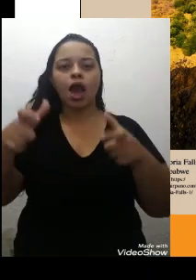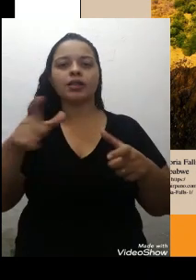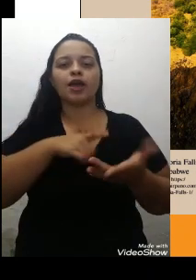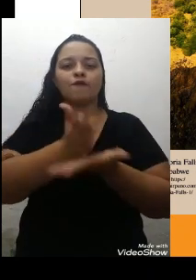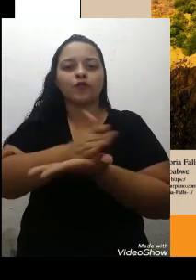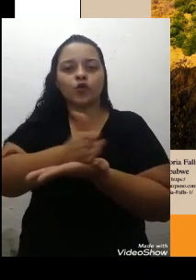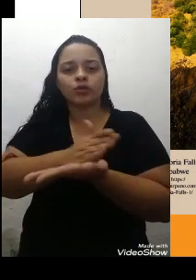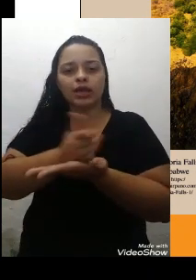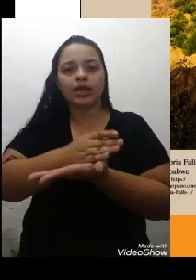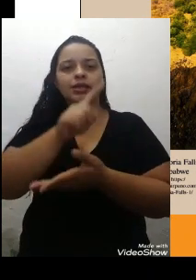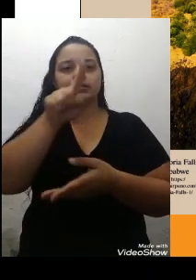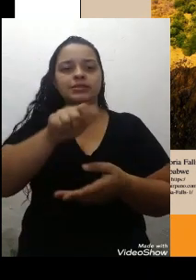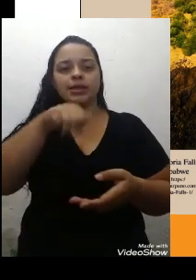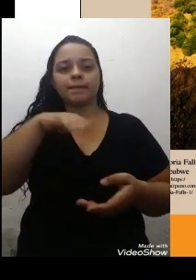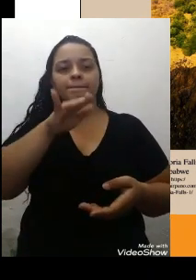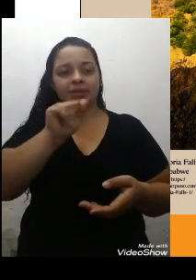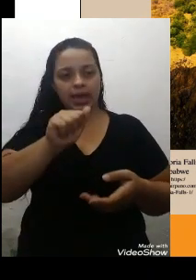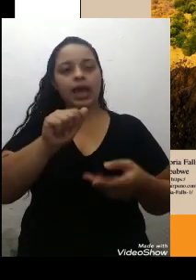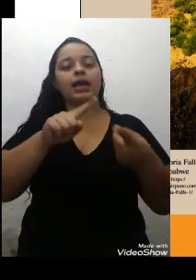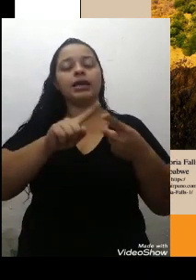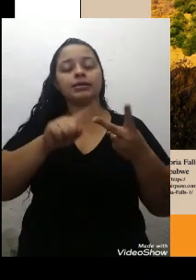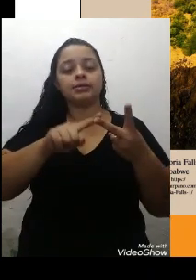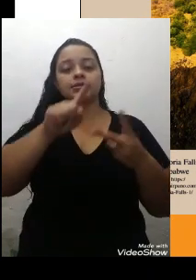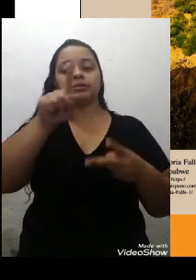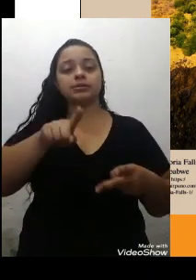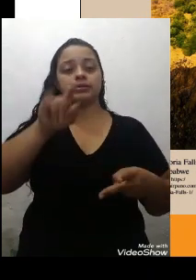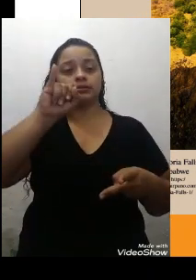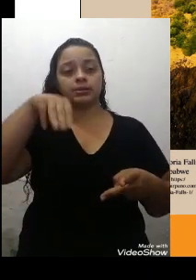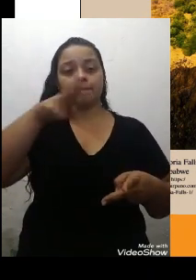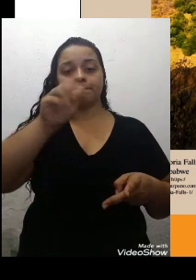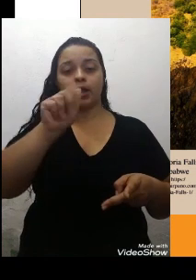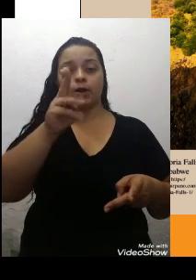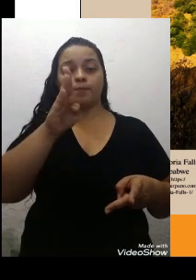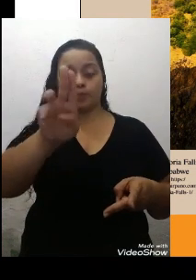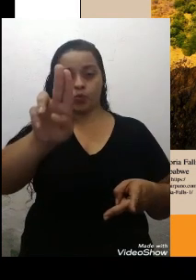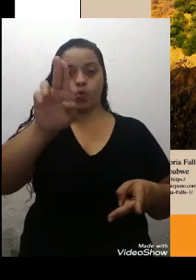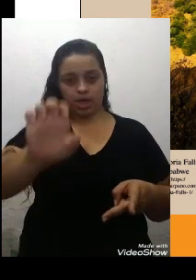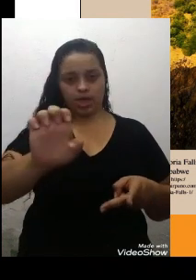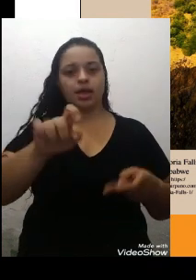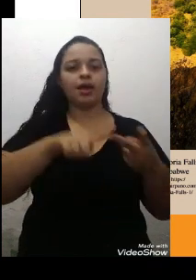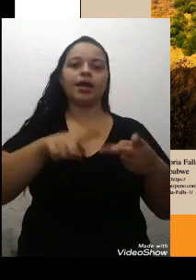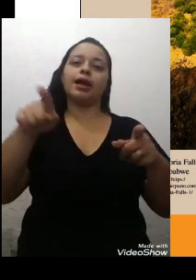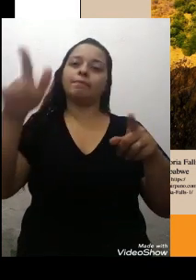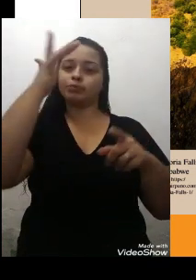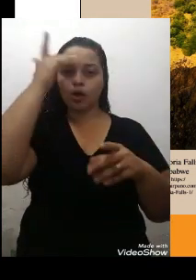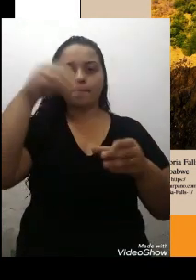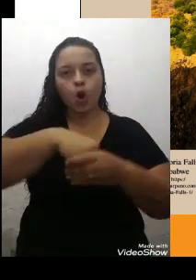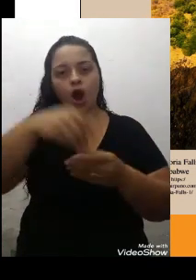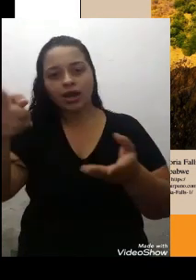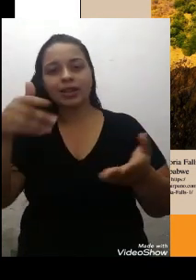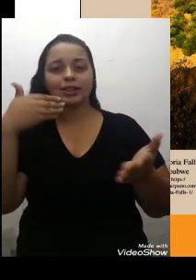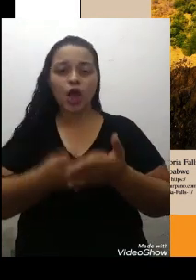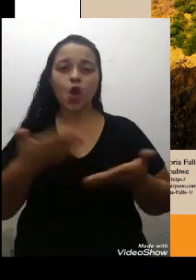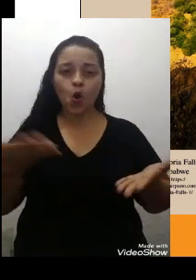Zâmbia e Zimbábue. Possivelmente as pessoas que moram e moravam, né, no passado nessa região vai ter